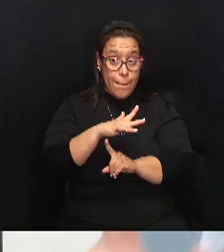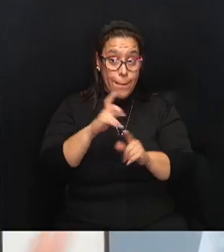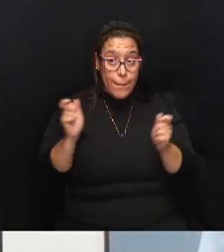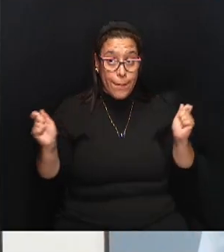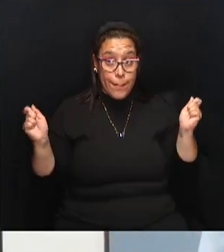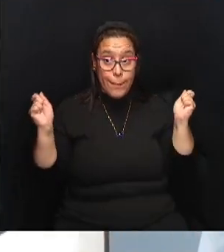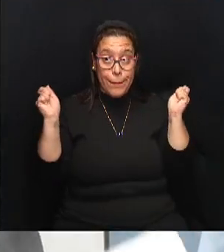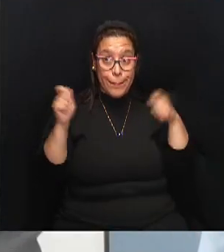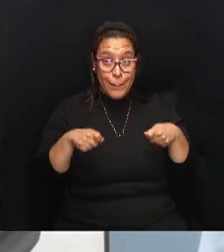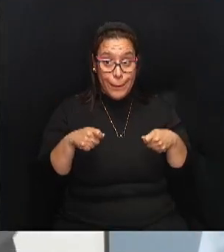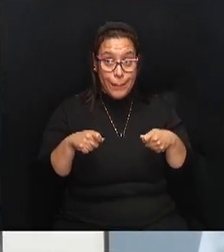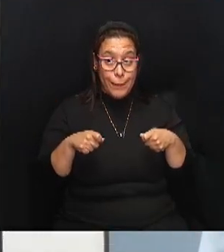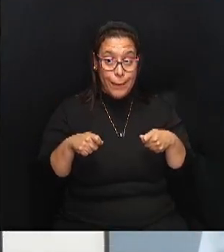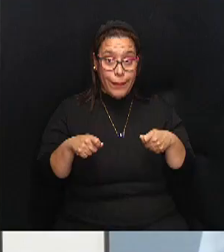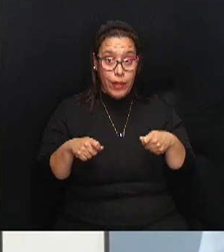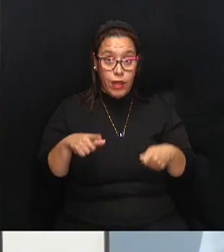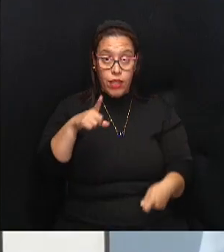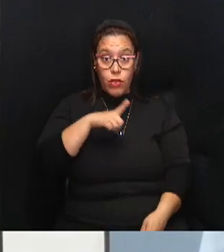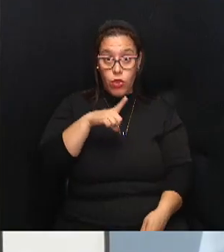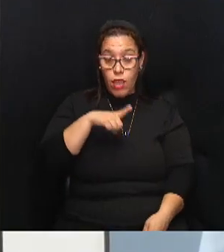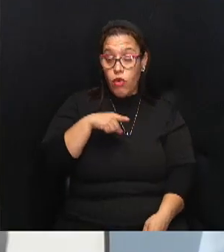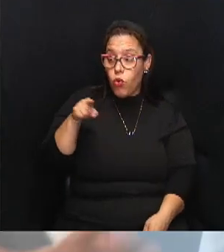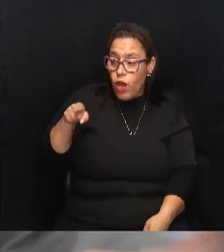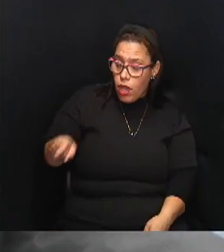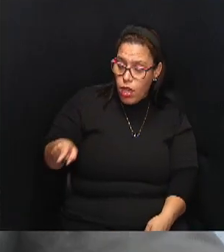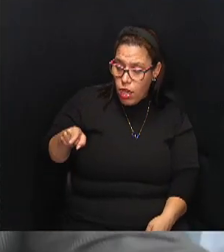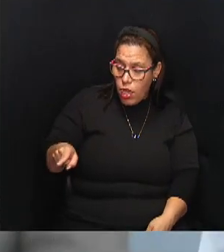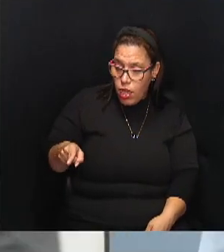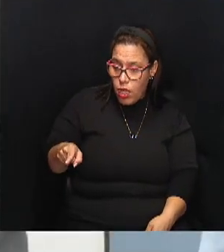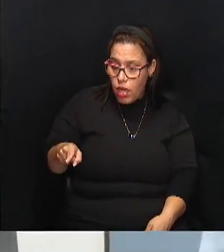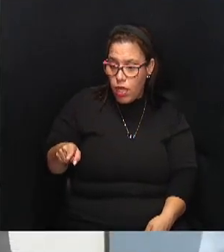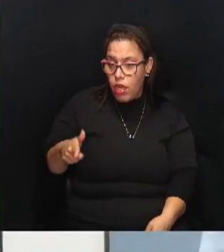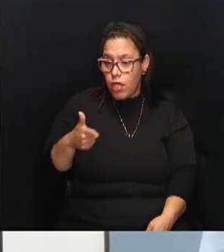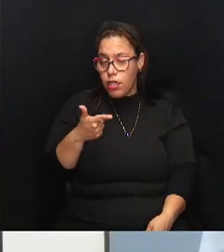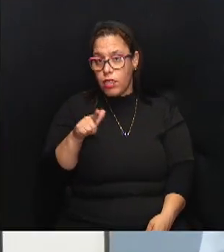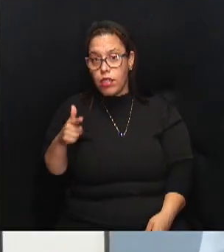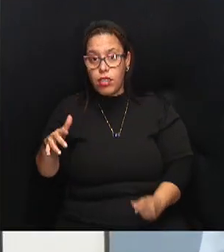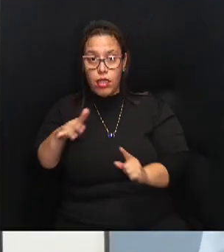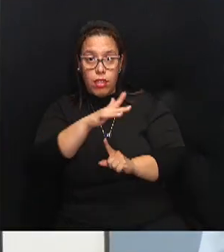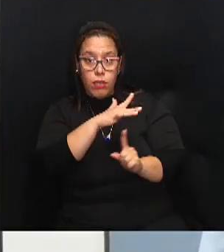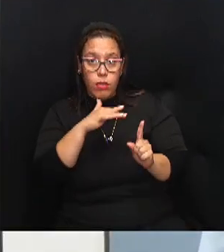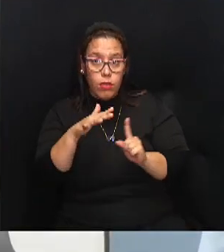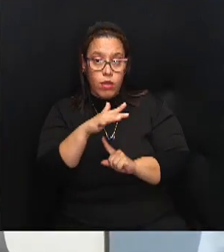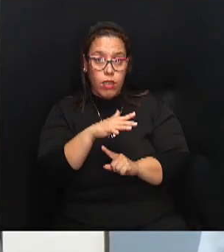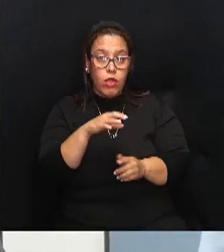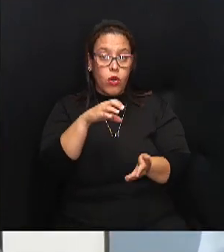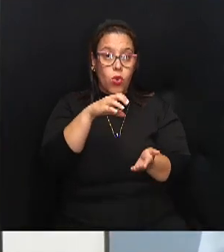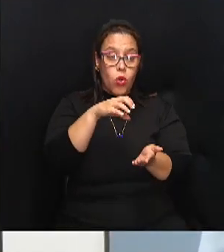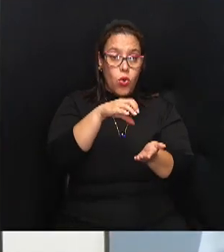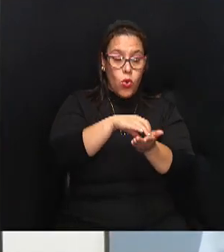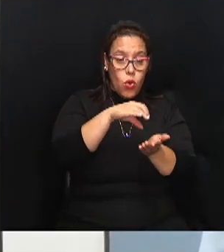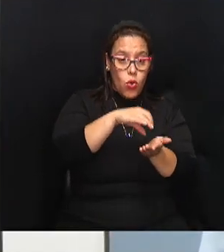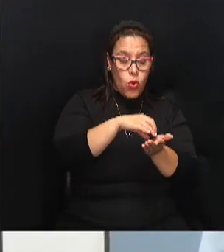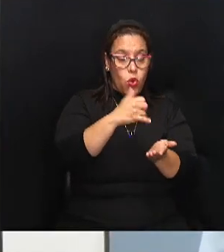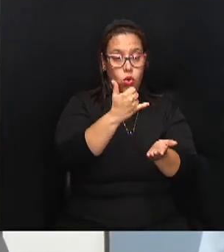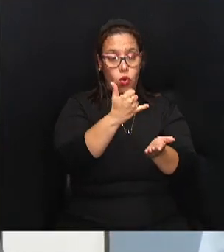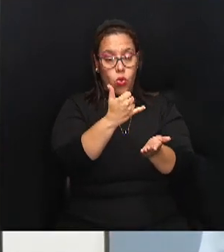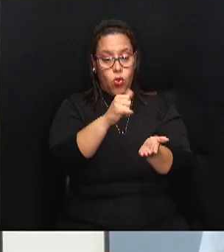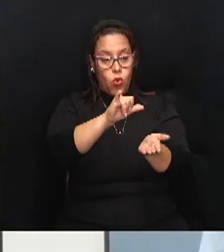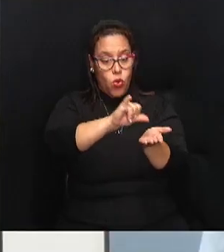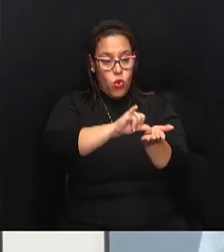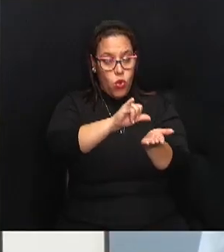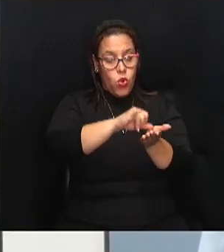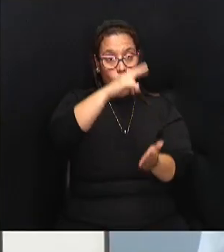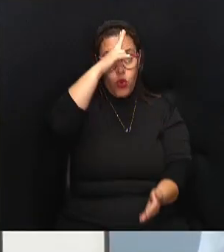de fazer. Não, teve aqui agora o problema não está sendo tão ambiental, está sendo aqui no centro, moradores de ruas, como diz o